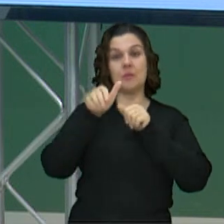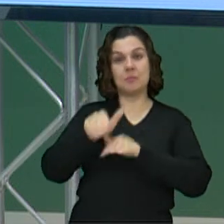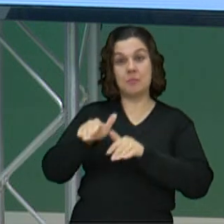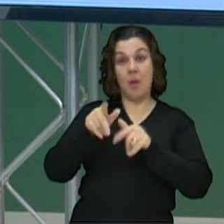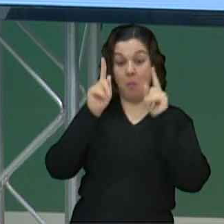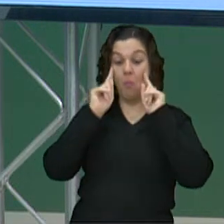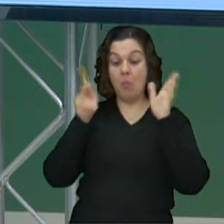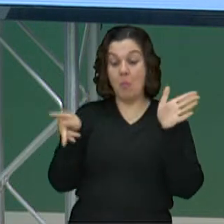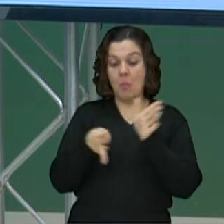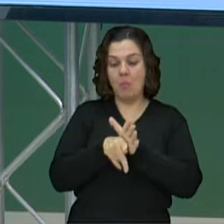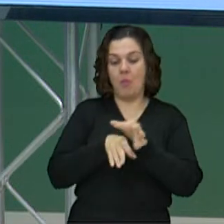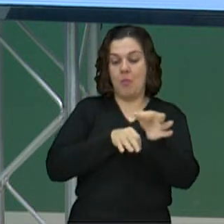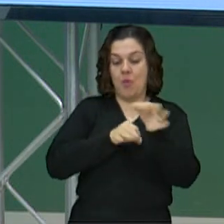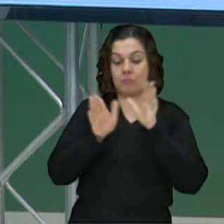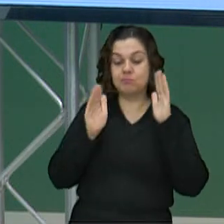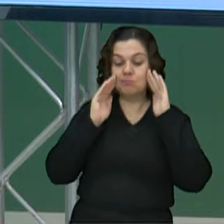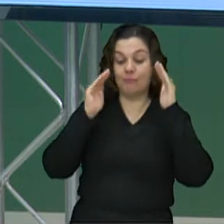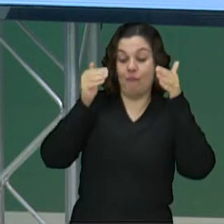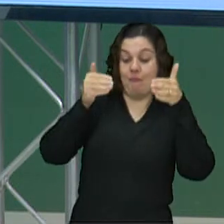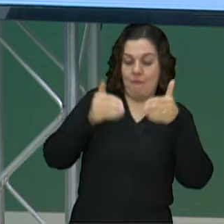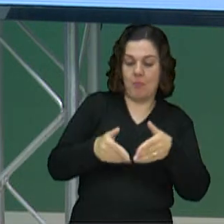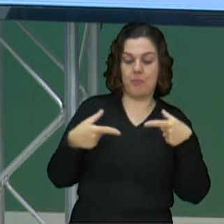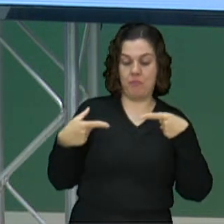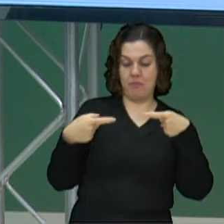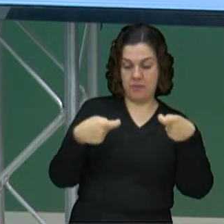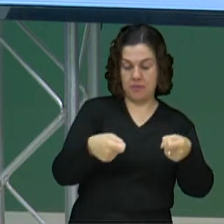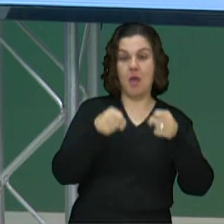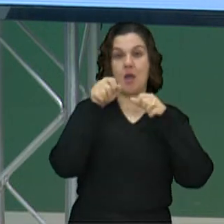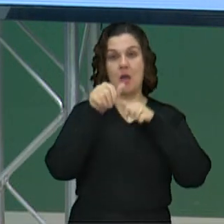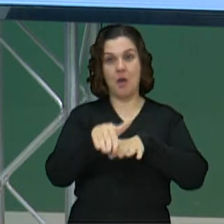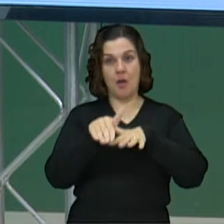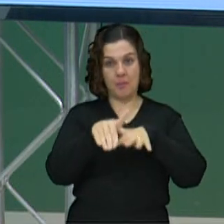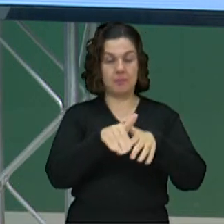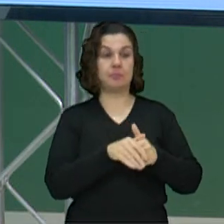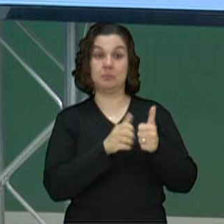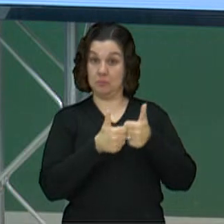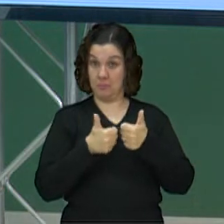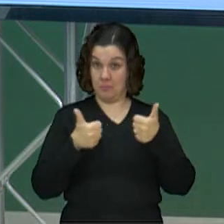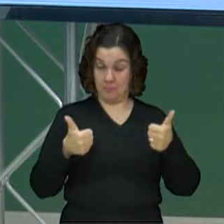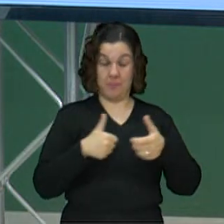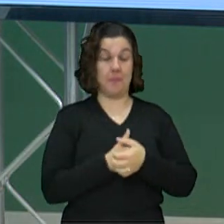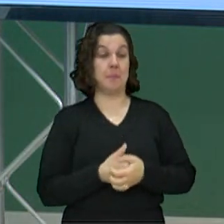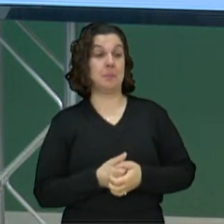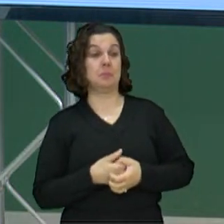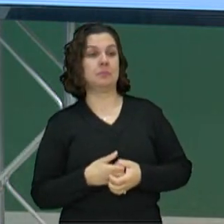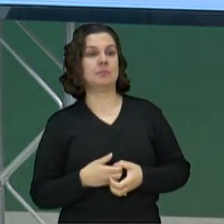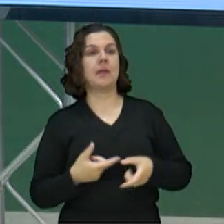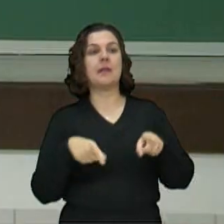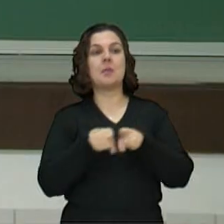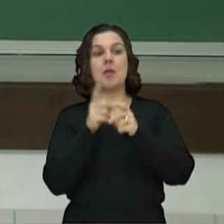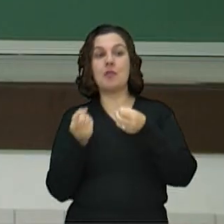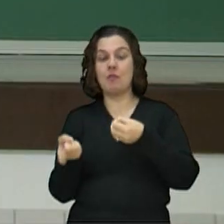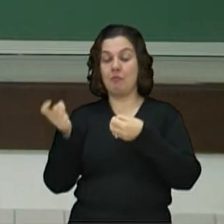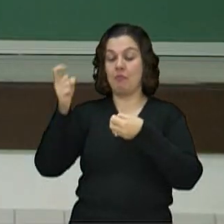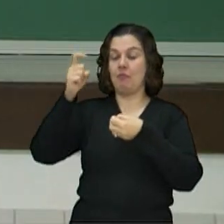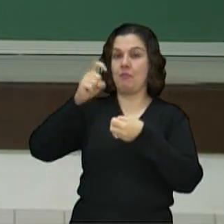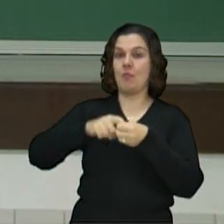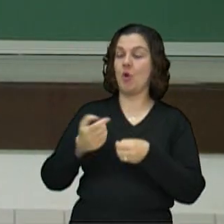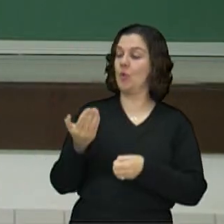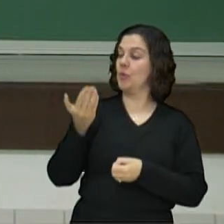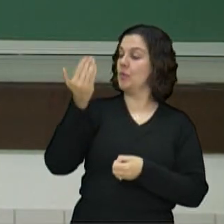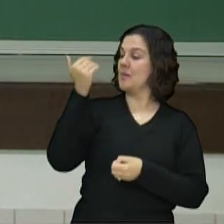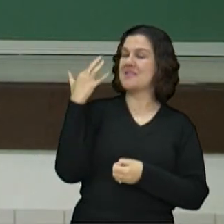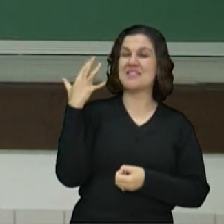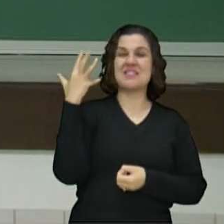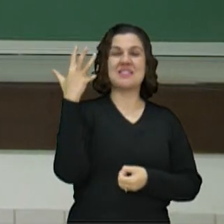ações voltadas para a área militar, para a guerra, para o belicismo. Ainda, volta ao passado